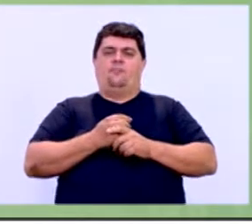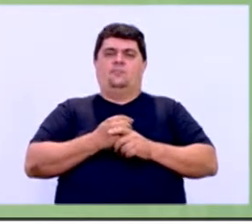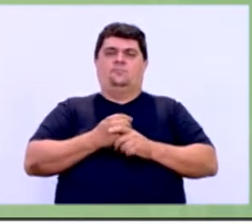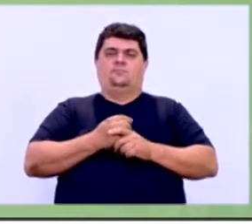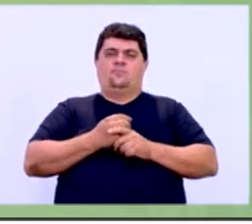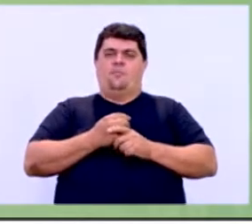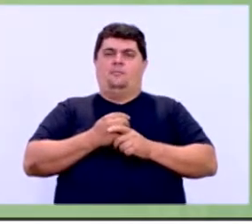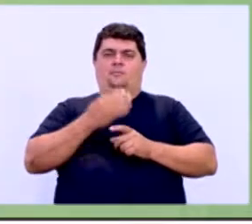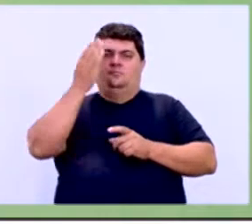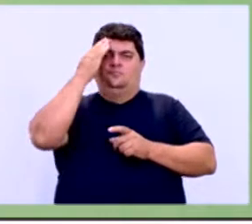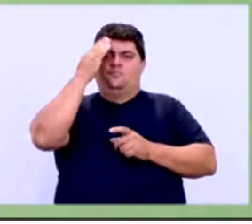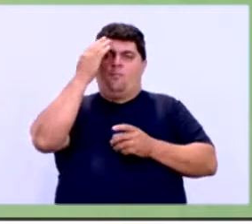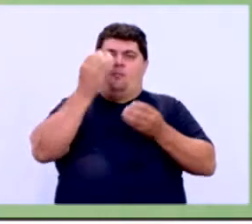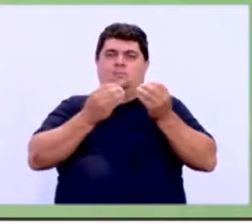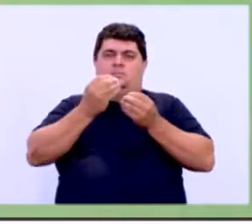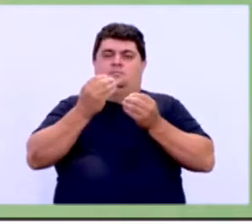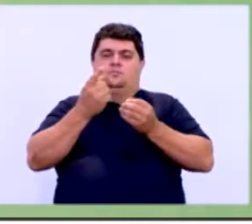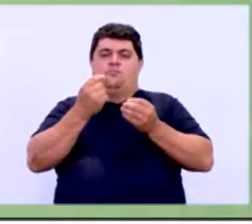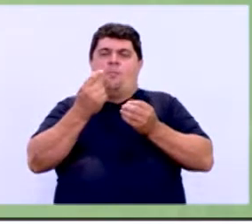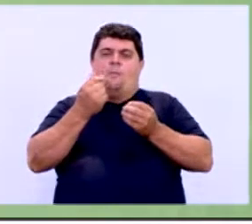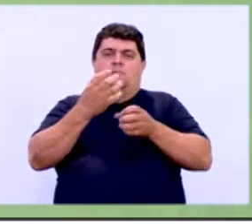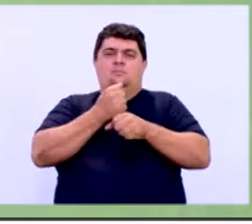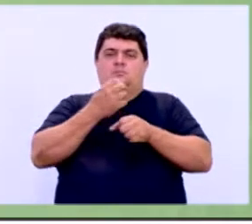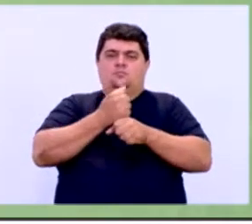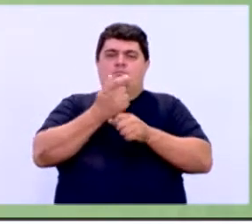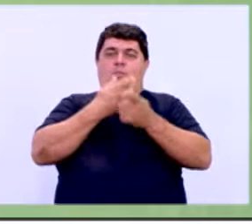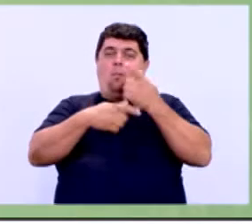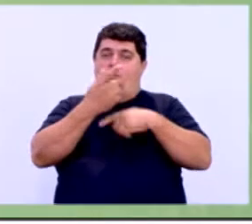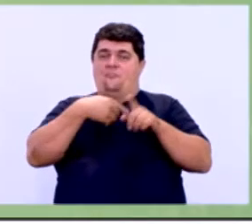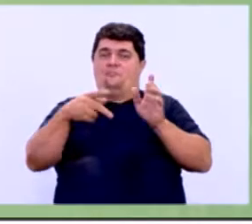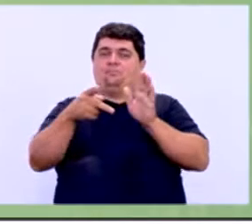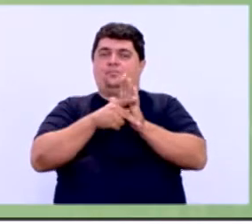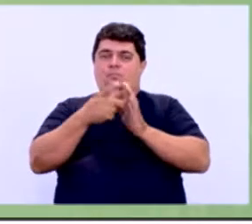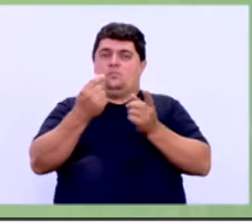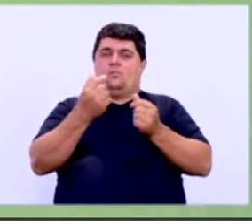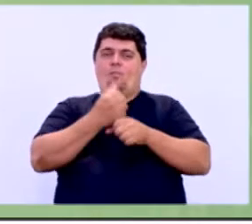Compreender a importância da economia para a gestão financeira.